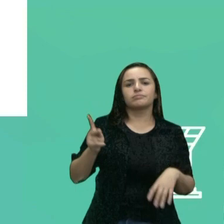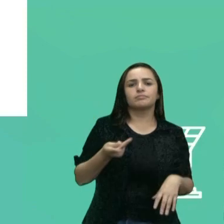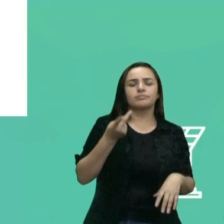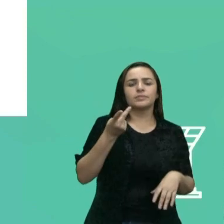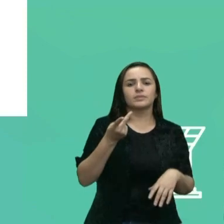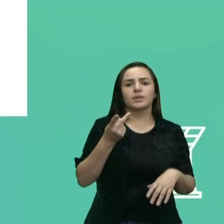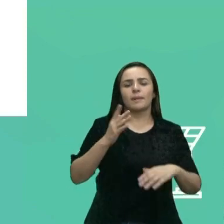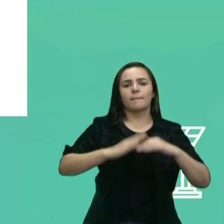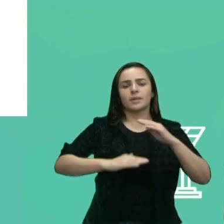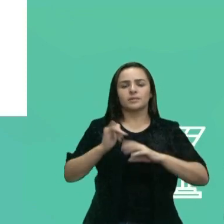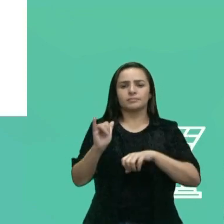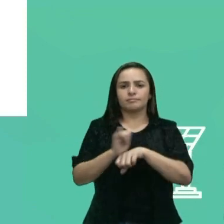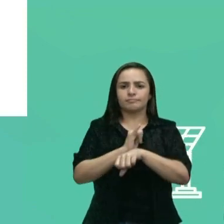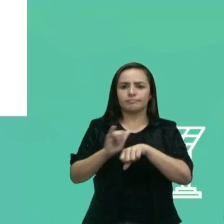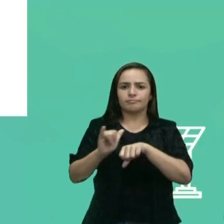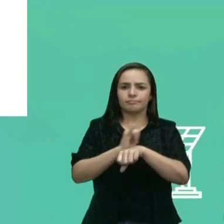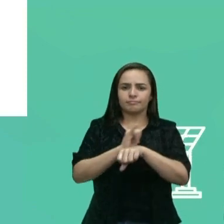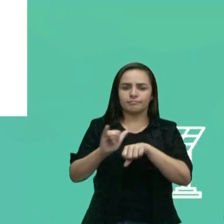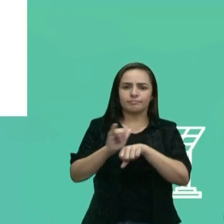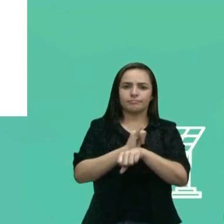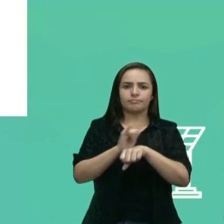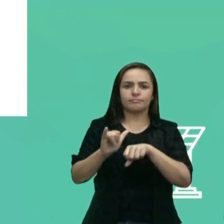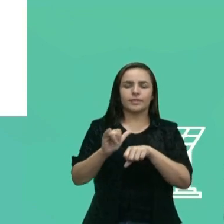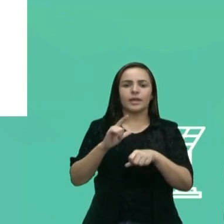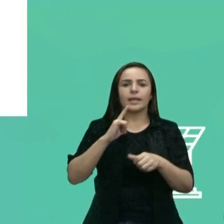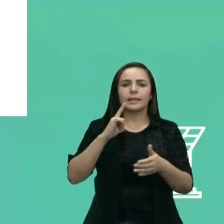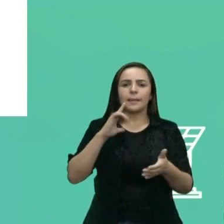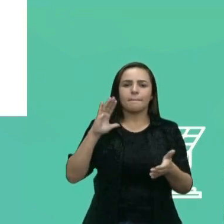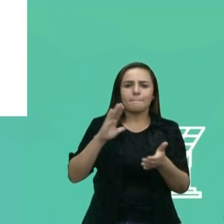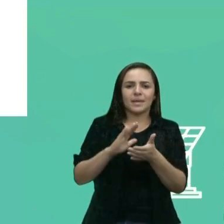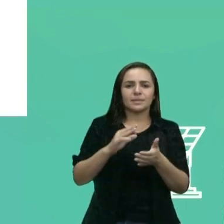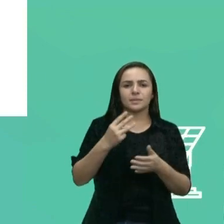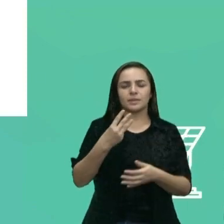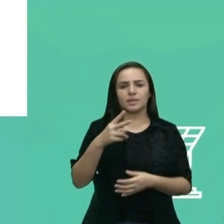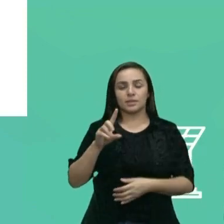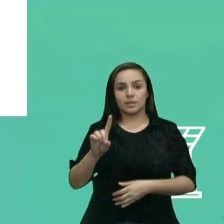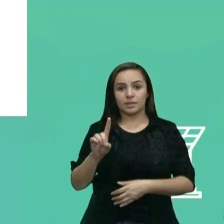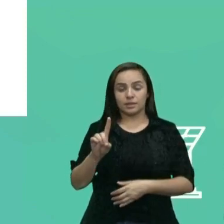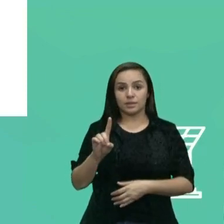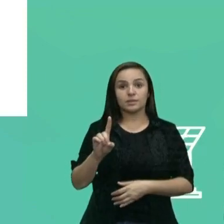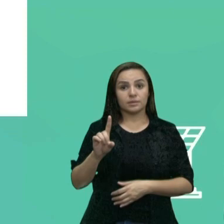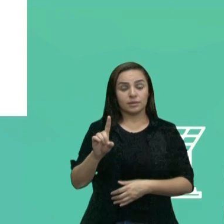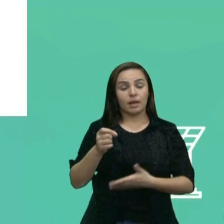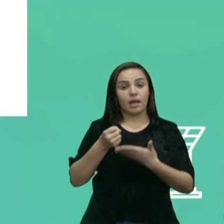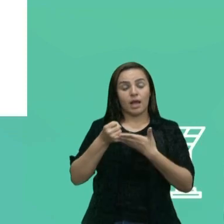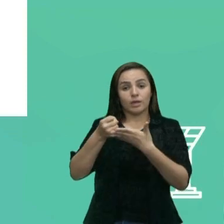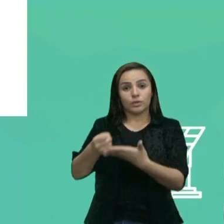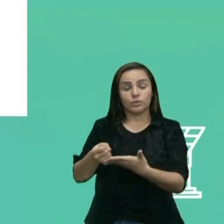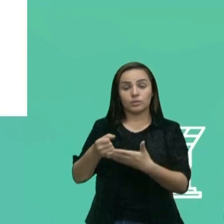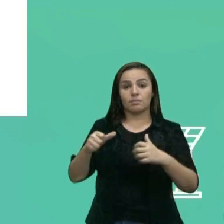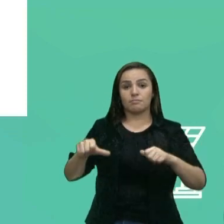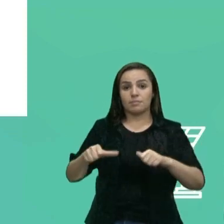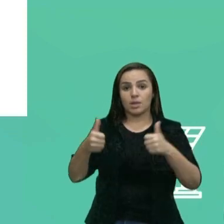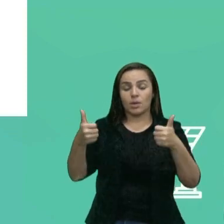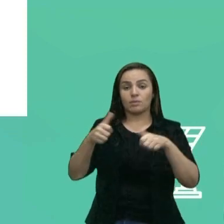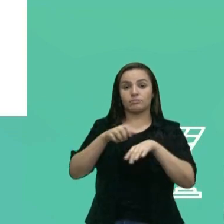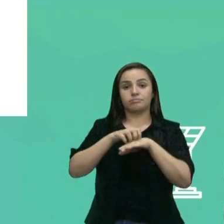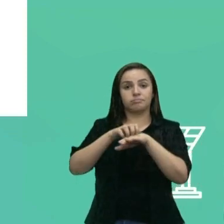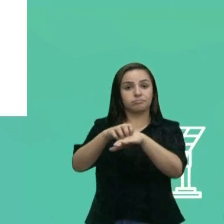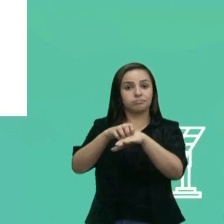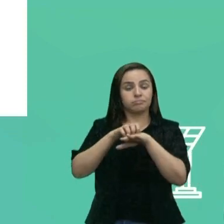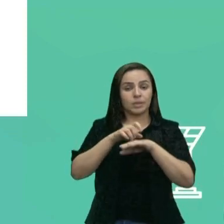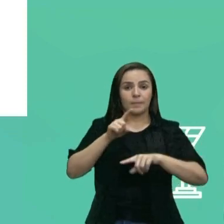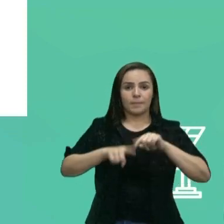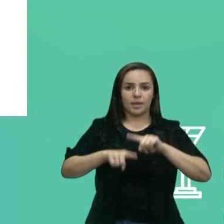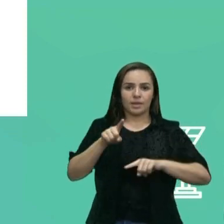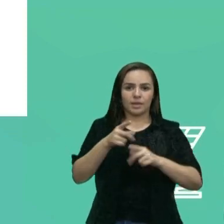de conformação, entre elas, inclusive impressão 3D, podem introduzir no desempenho desse material, desse compósito